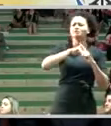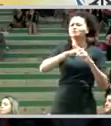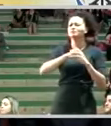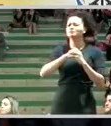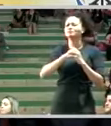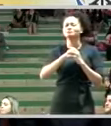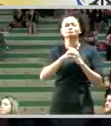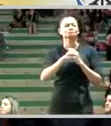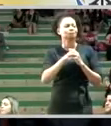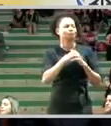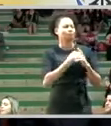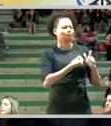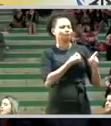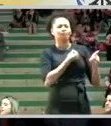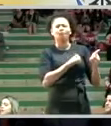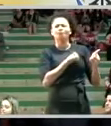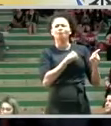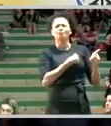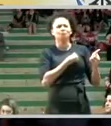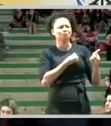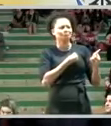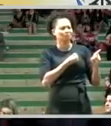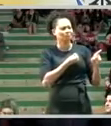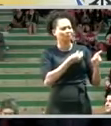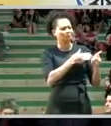O Zé Ninguém está vivo.